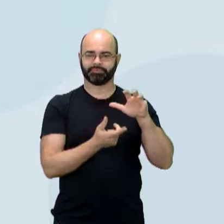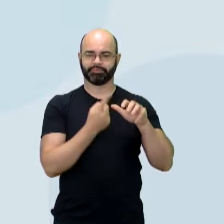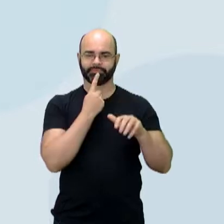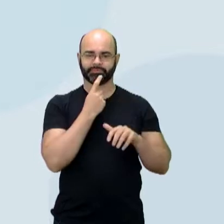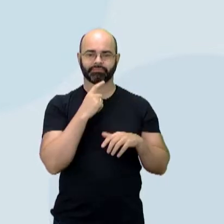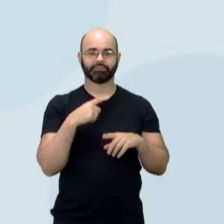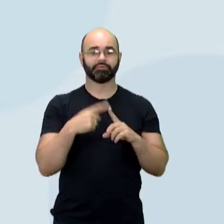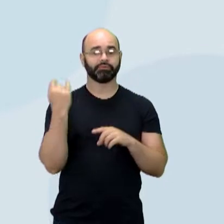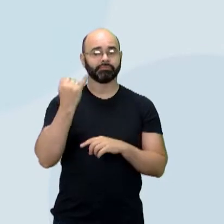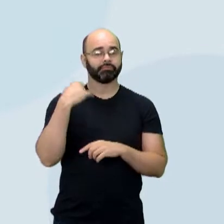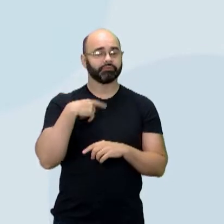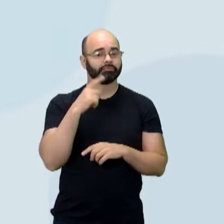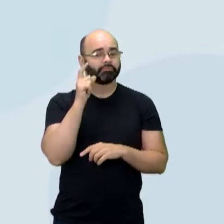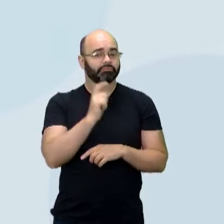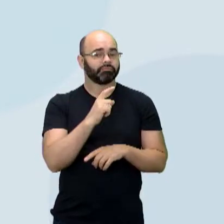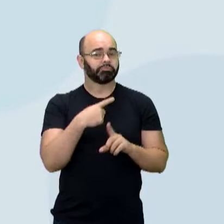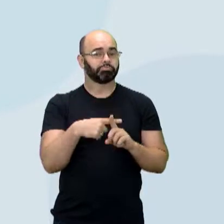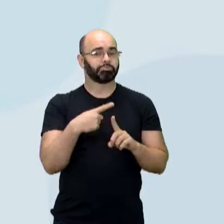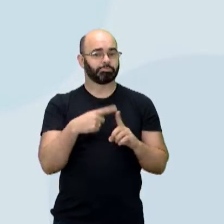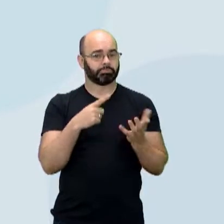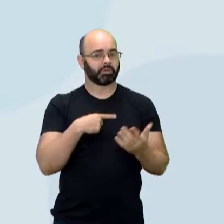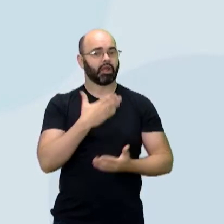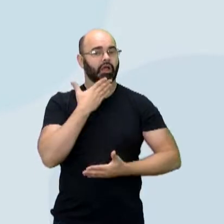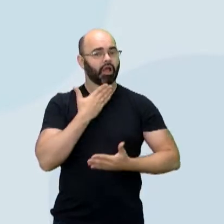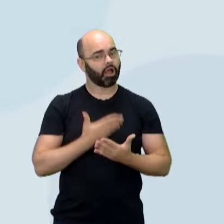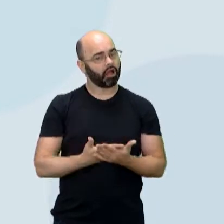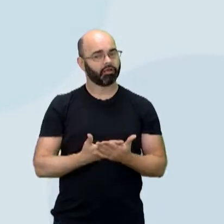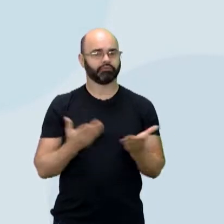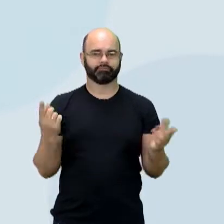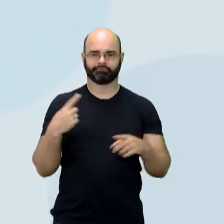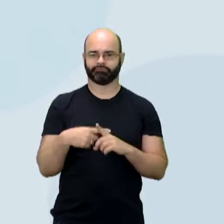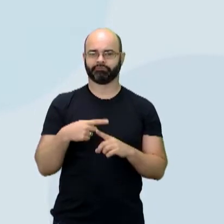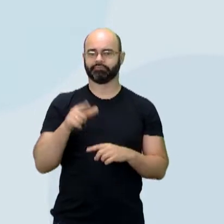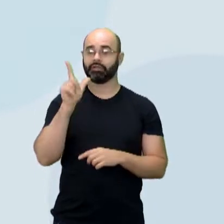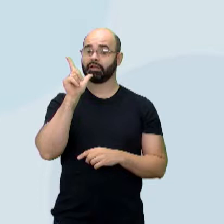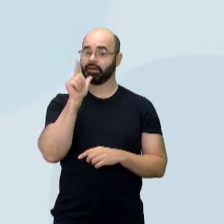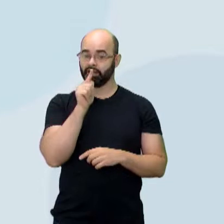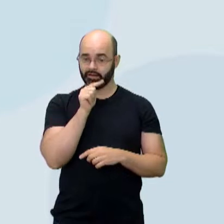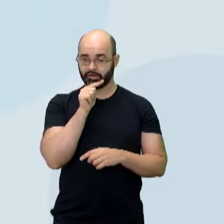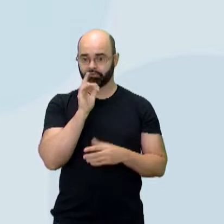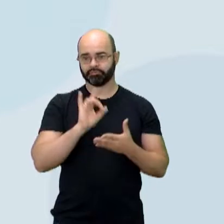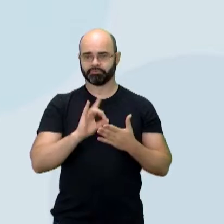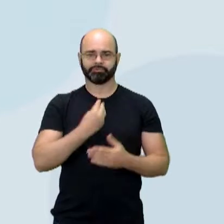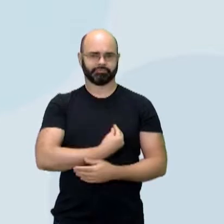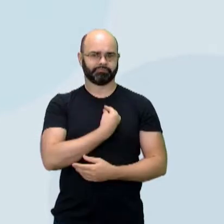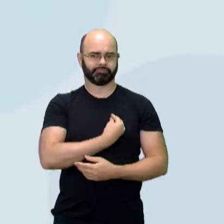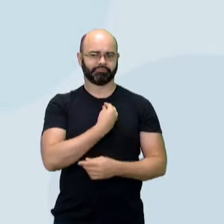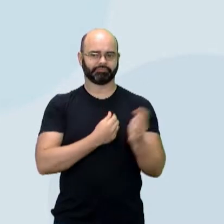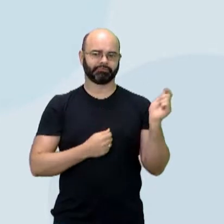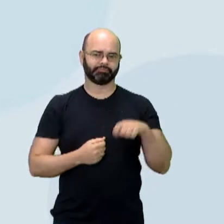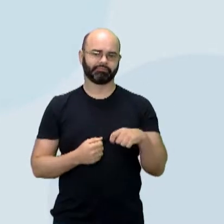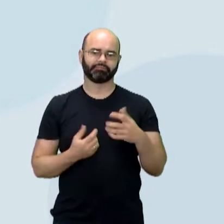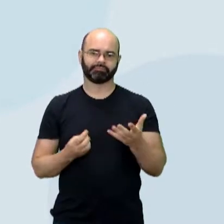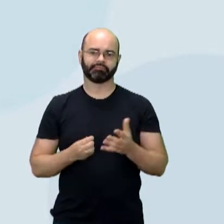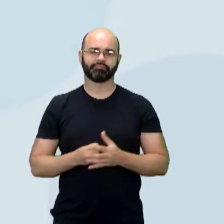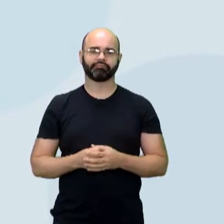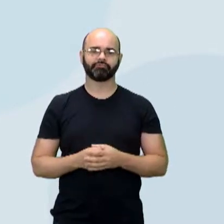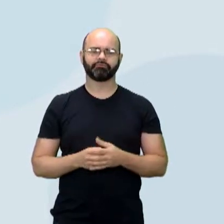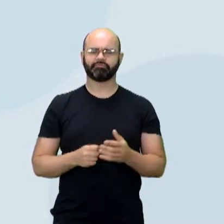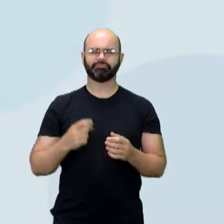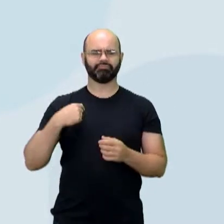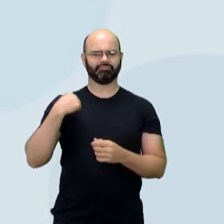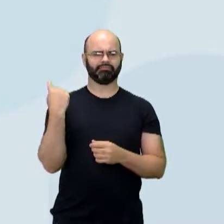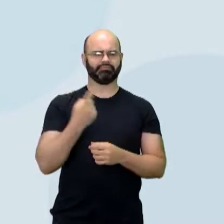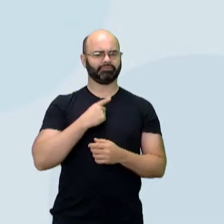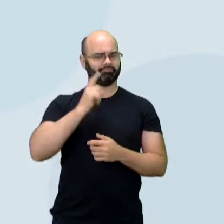de vista científico, é algo notável, já que a água é a condição para a existência de vida e se torna ainda